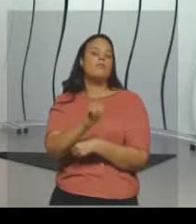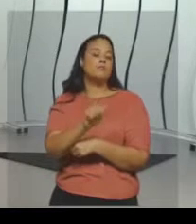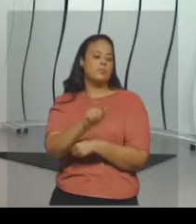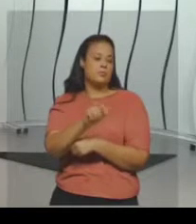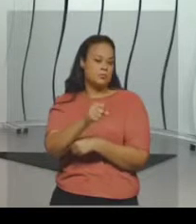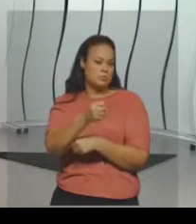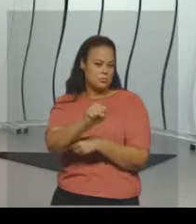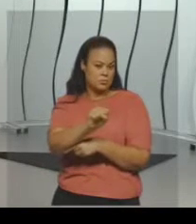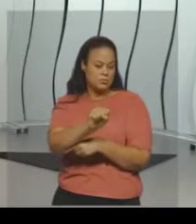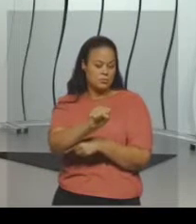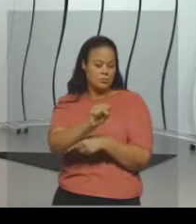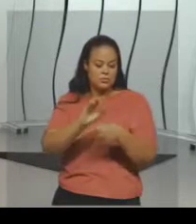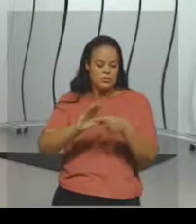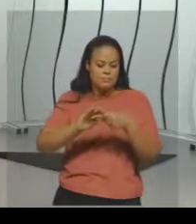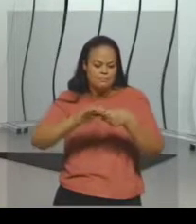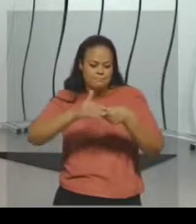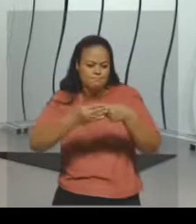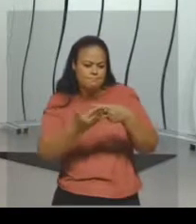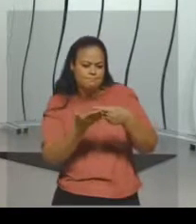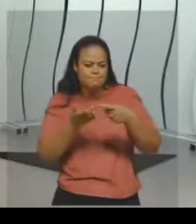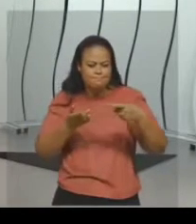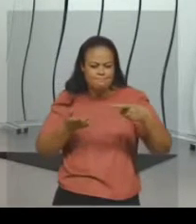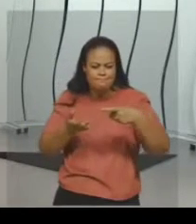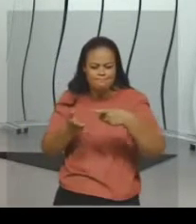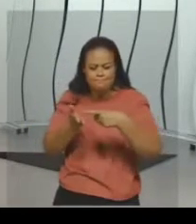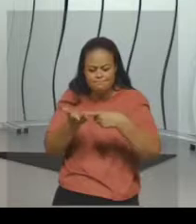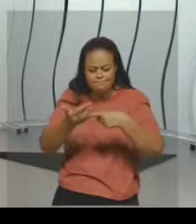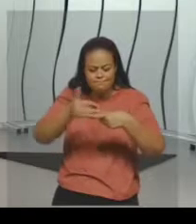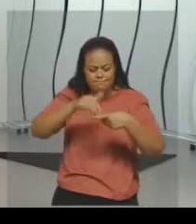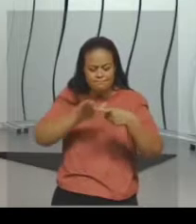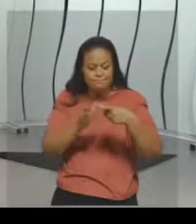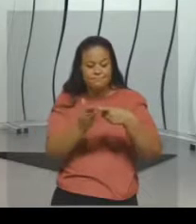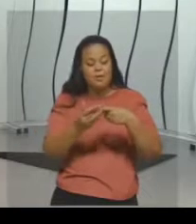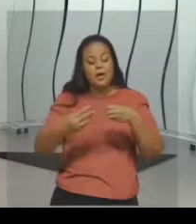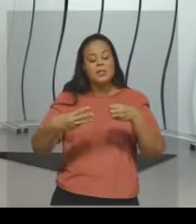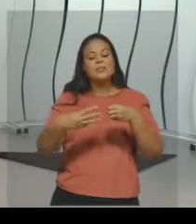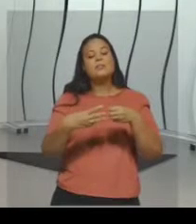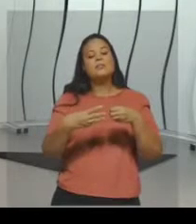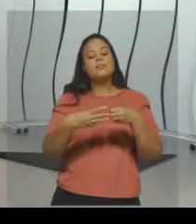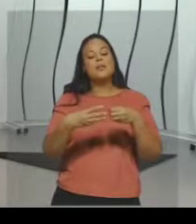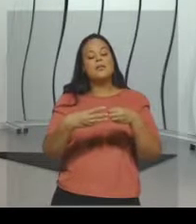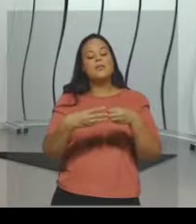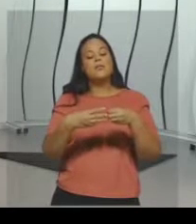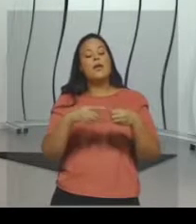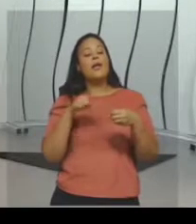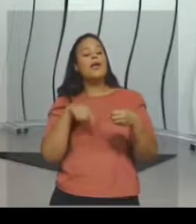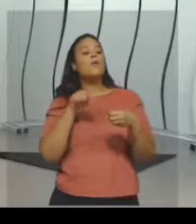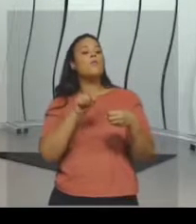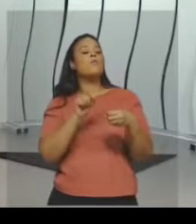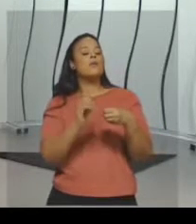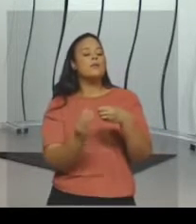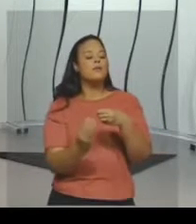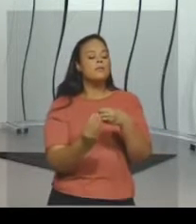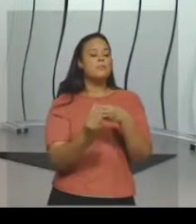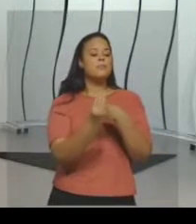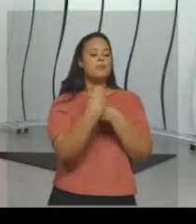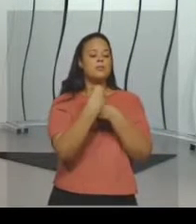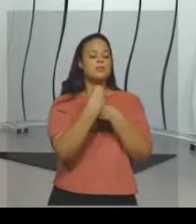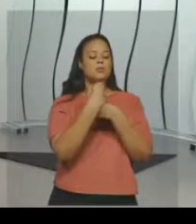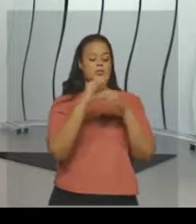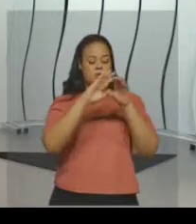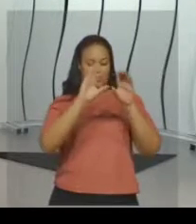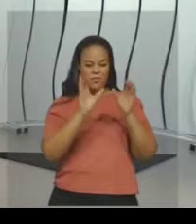pode proteger as bactérias de células fagocitárias. O que são células fagocitárias? São células de defesa do nosso